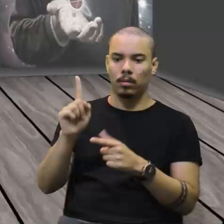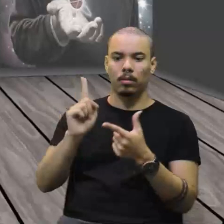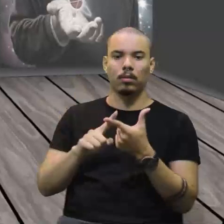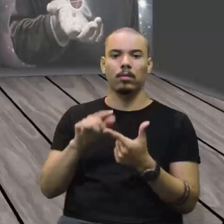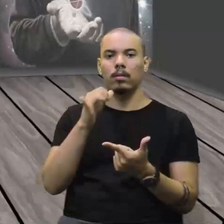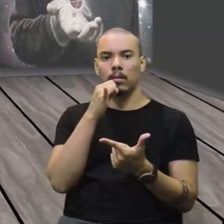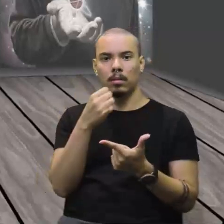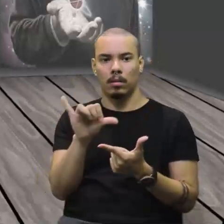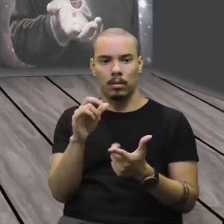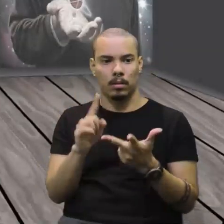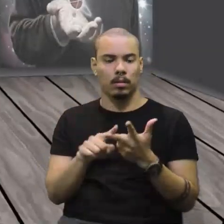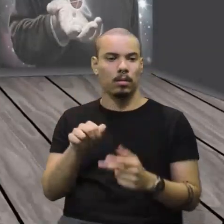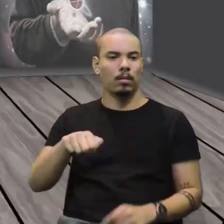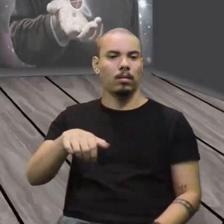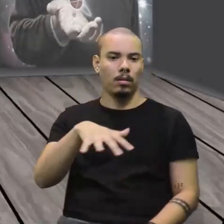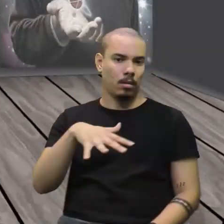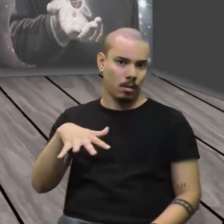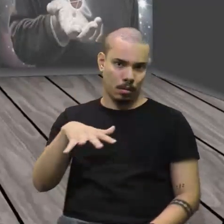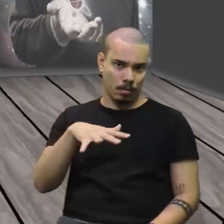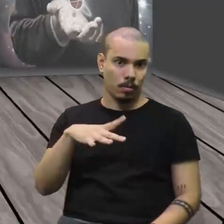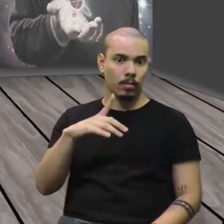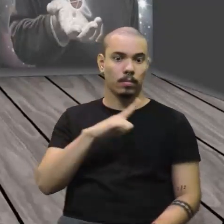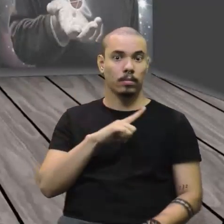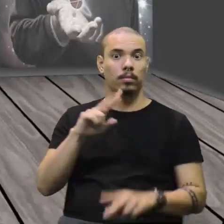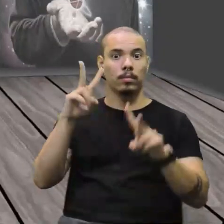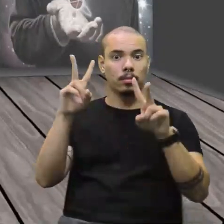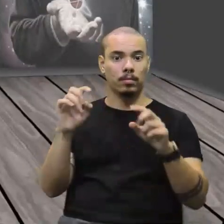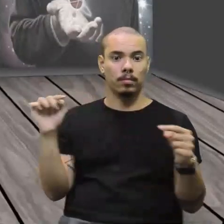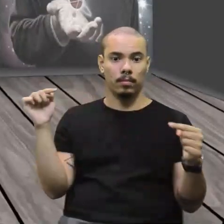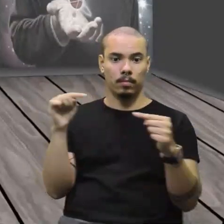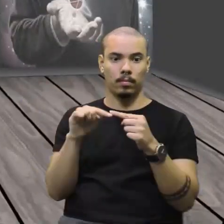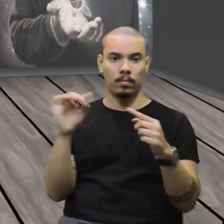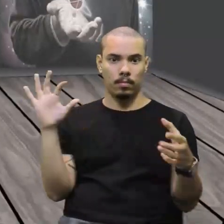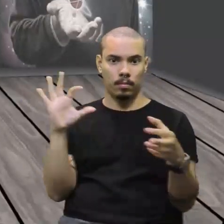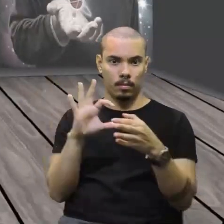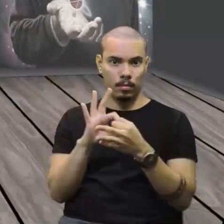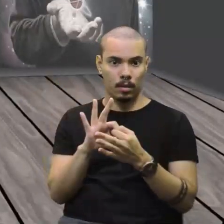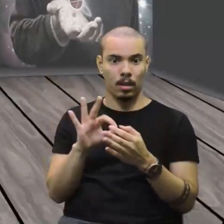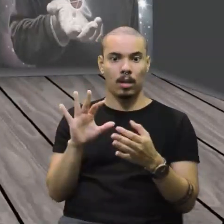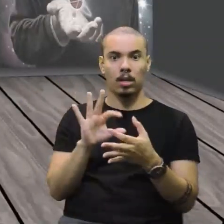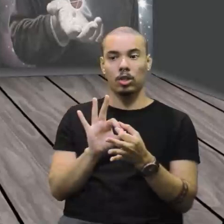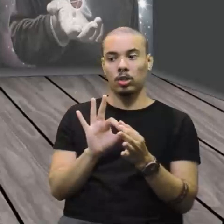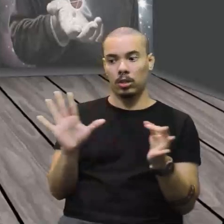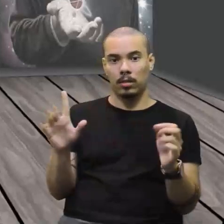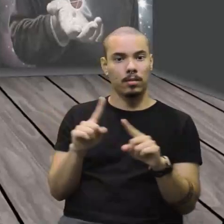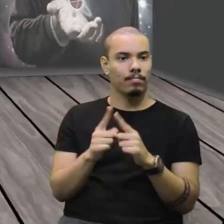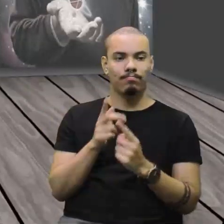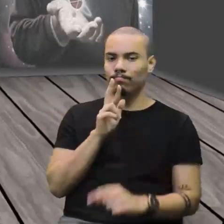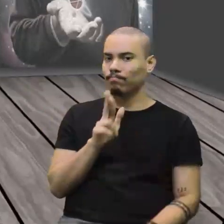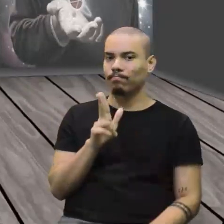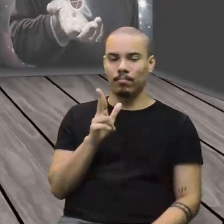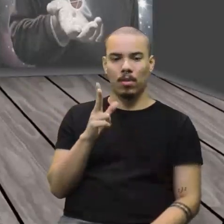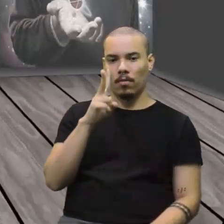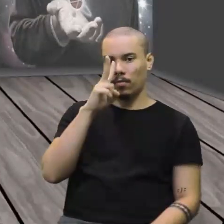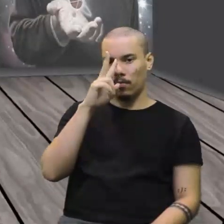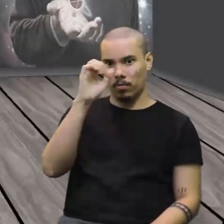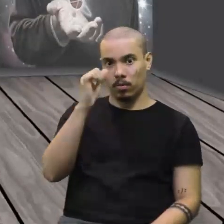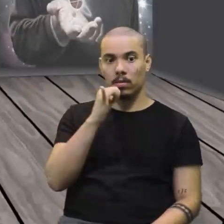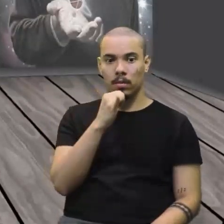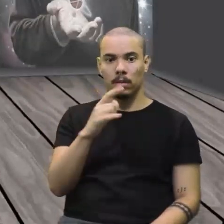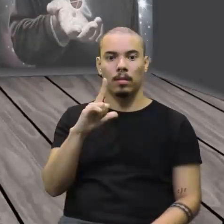elétrica, campo. Isso. Era em relação à distância, só que não era distância. A força elétrica, ela